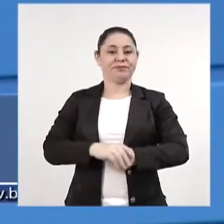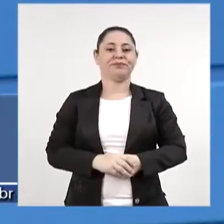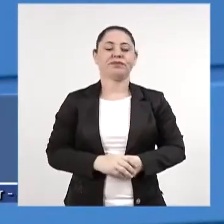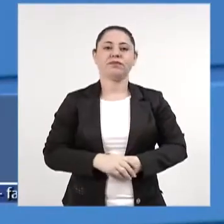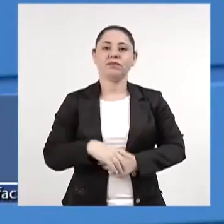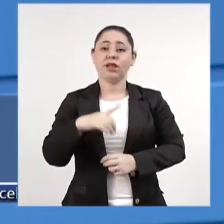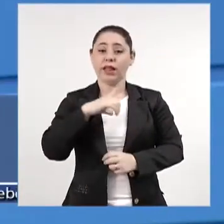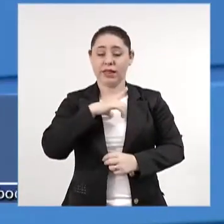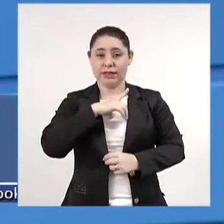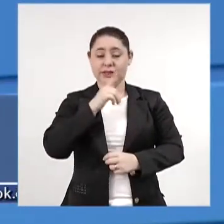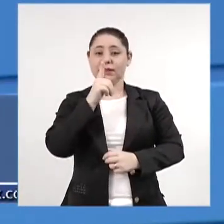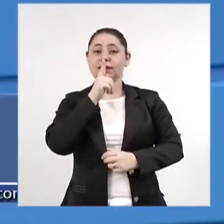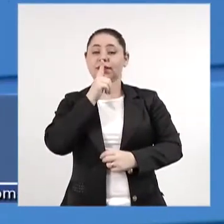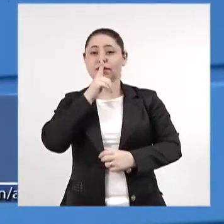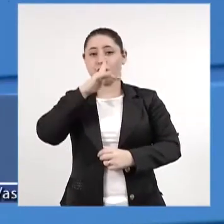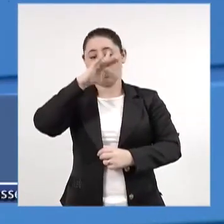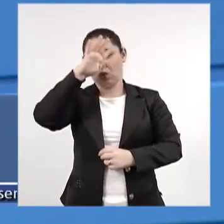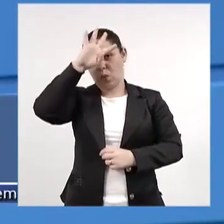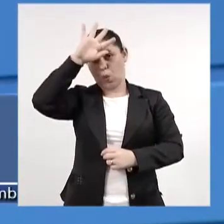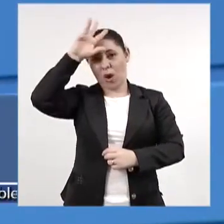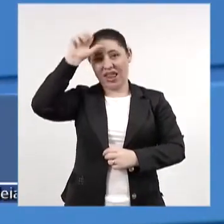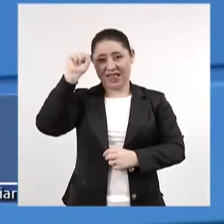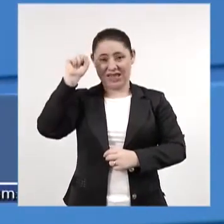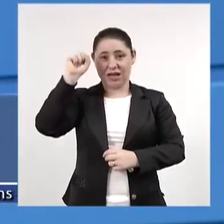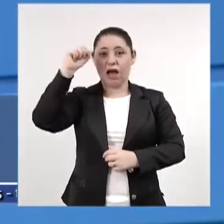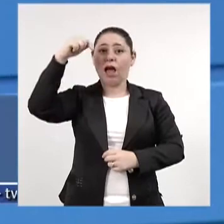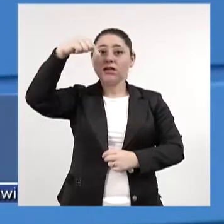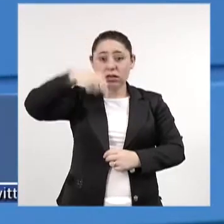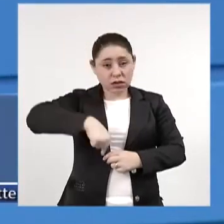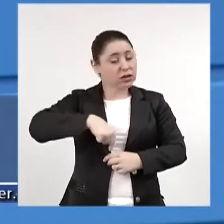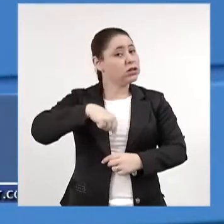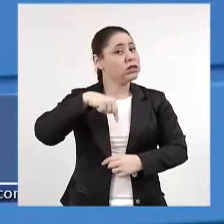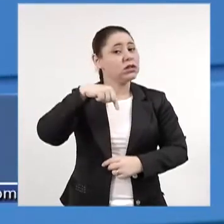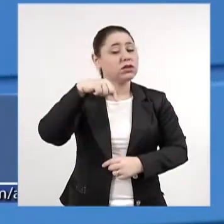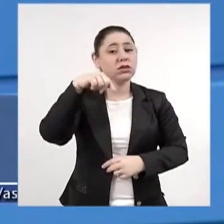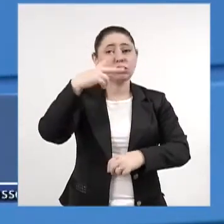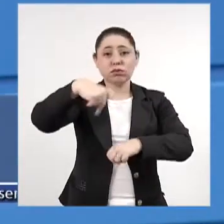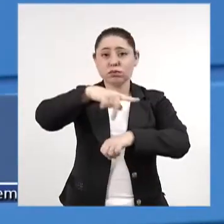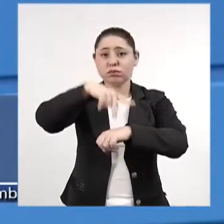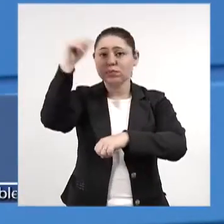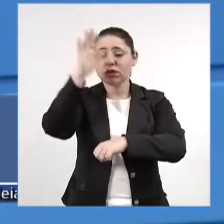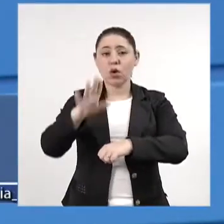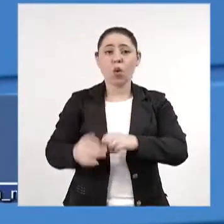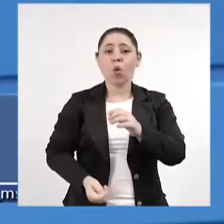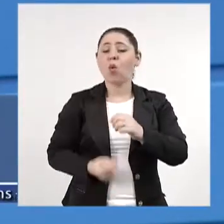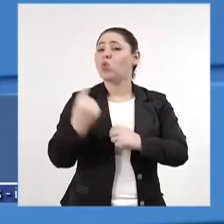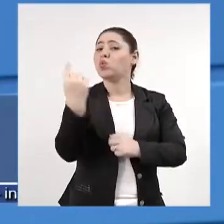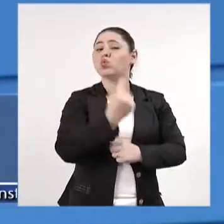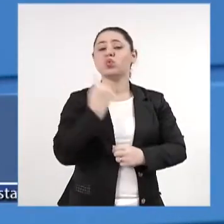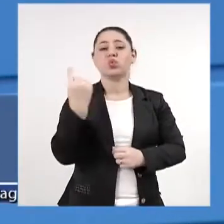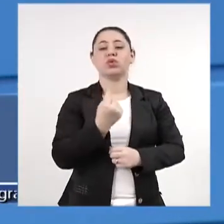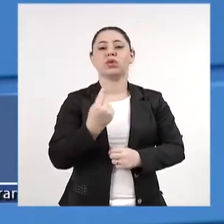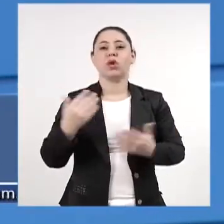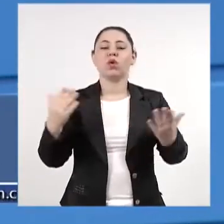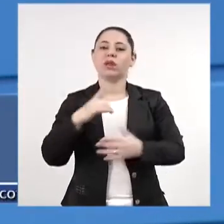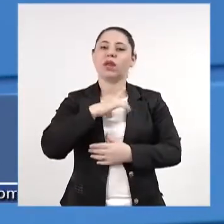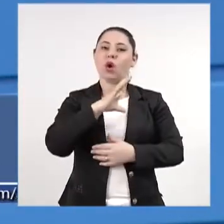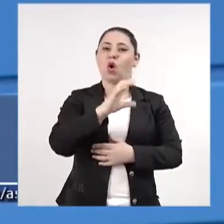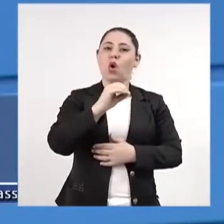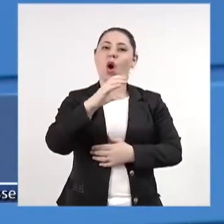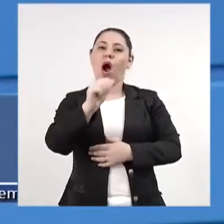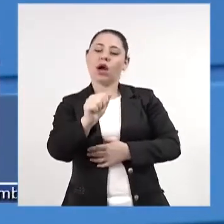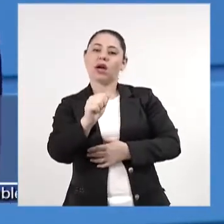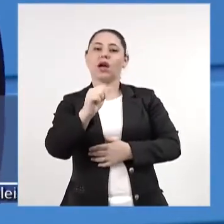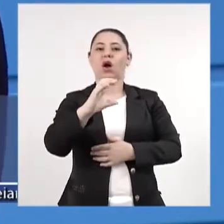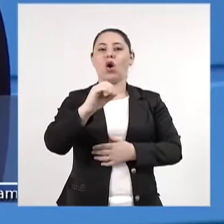temos o Guaraná. O Guaraná é made in Brasil, é brasileiro. O único país que produz Guaraná é o Brasil. Porém, nós temos a Coca-Cola,